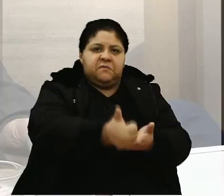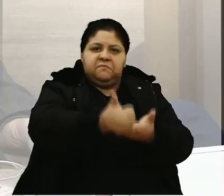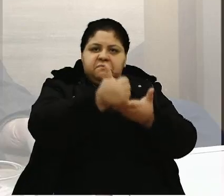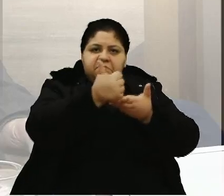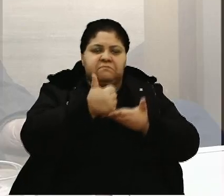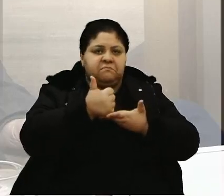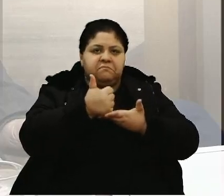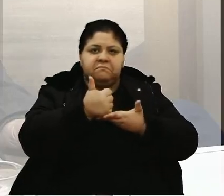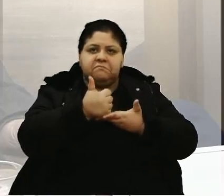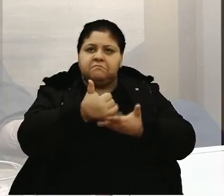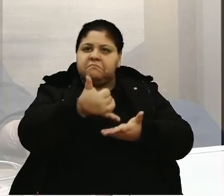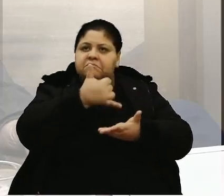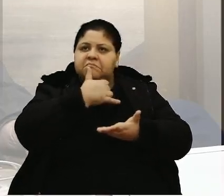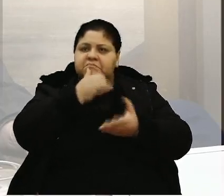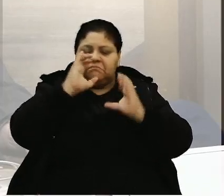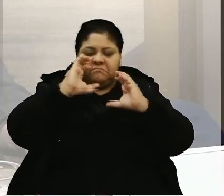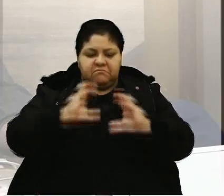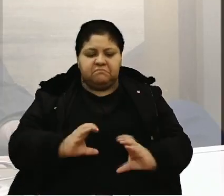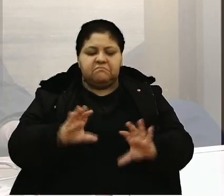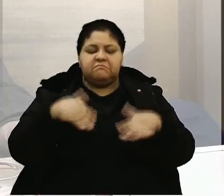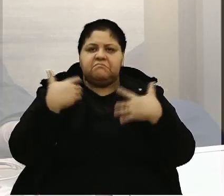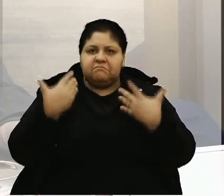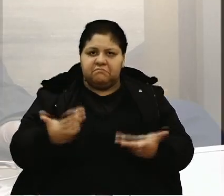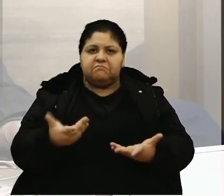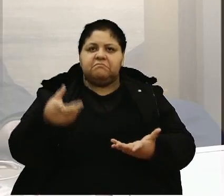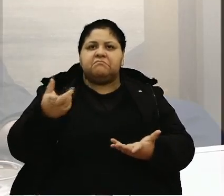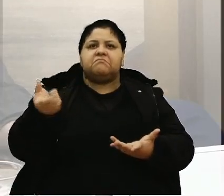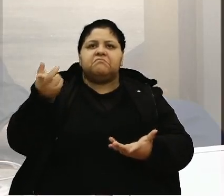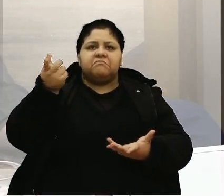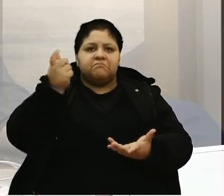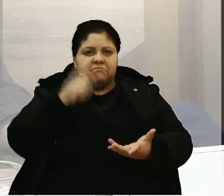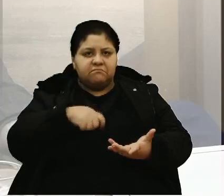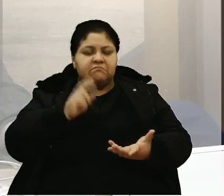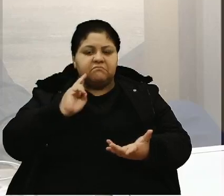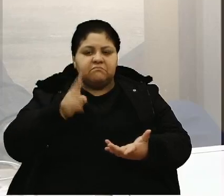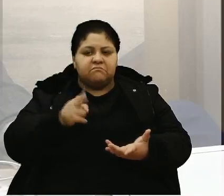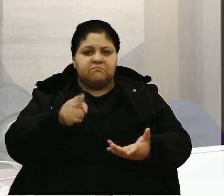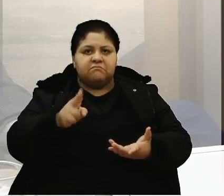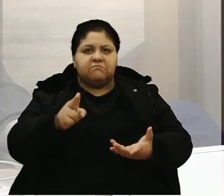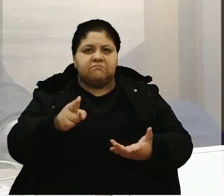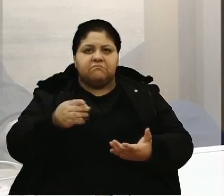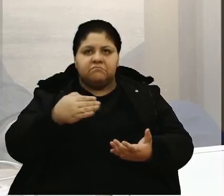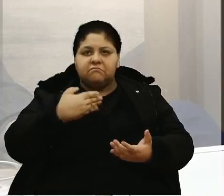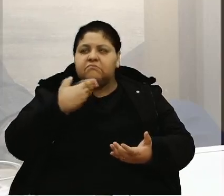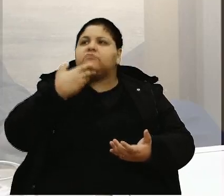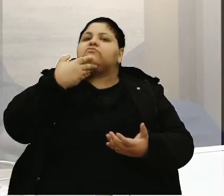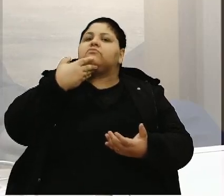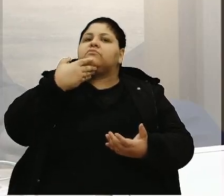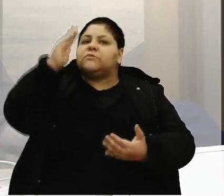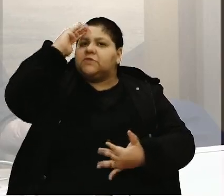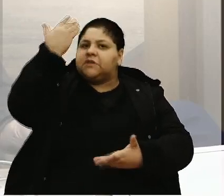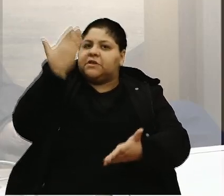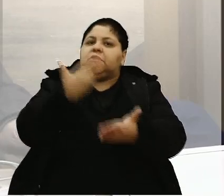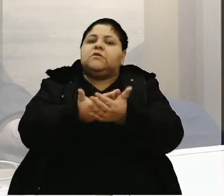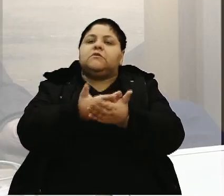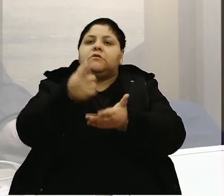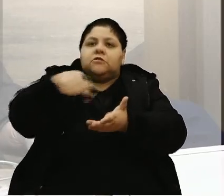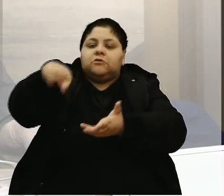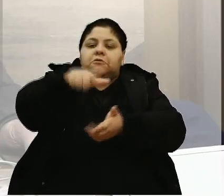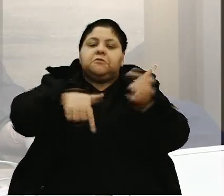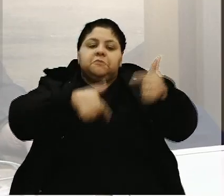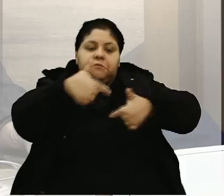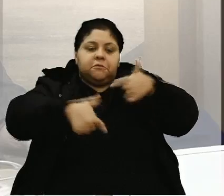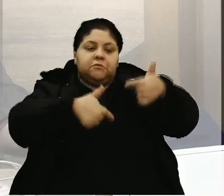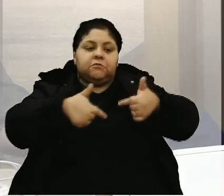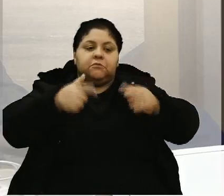lamentaram esse tipo de postura. Então, realmente, a gente precisa seguir adiante com a cabeça erguida e com a certeza de que o nosso trabalho aqui